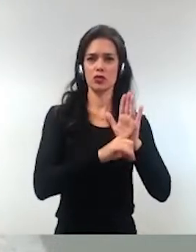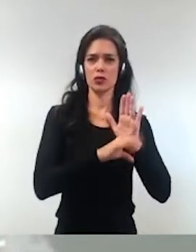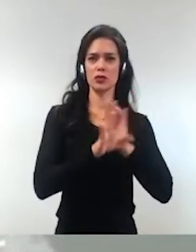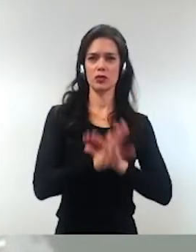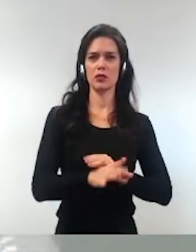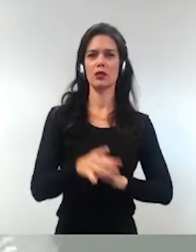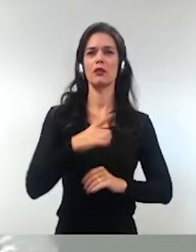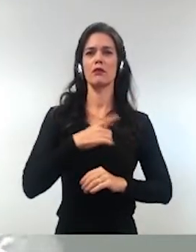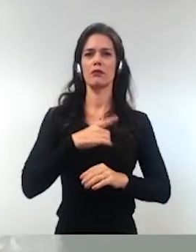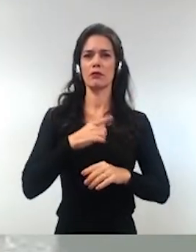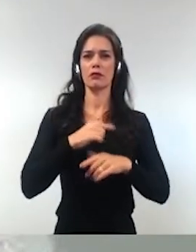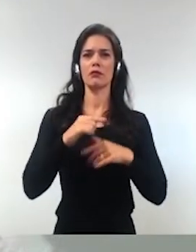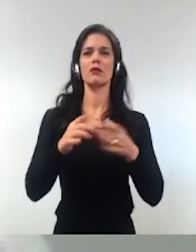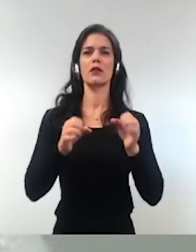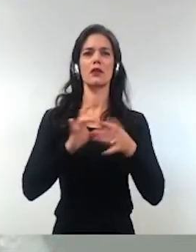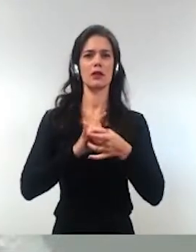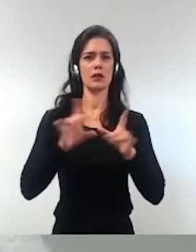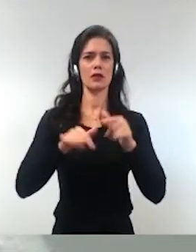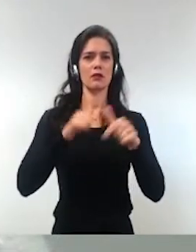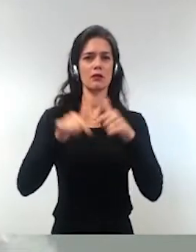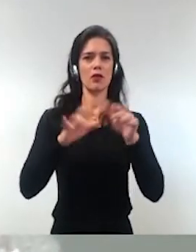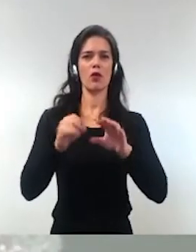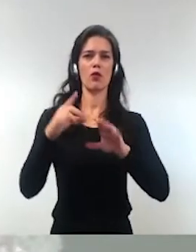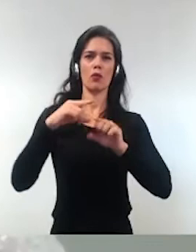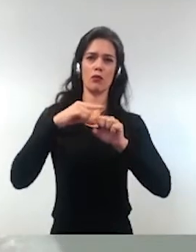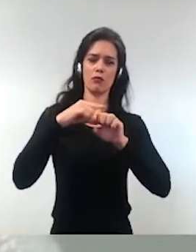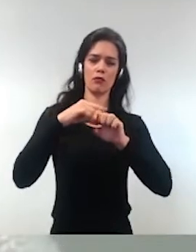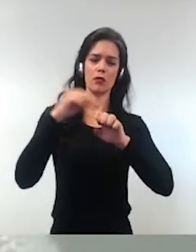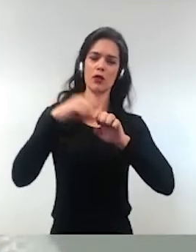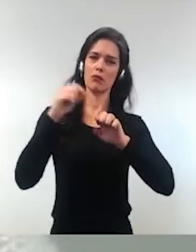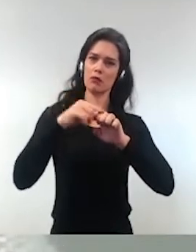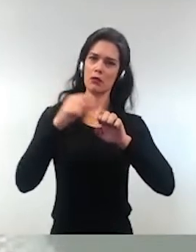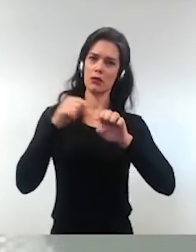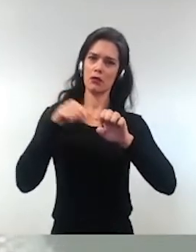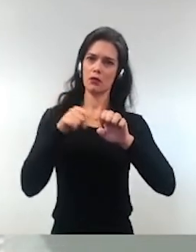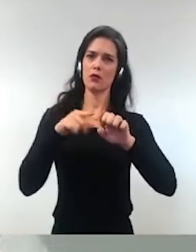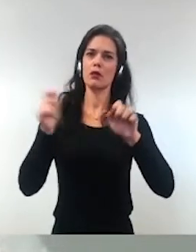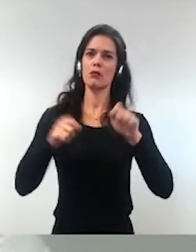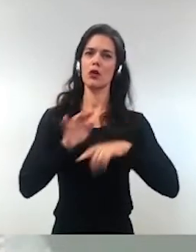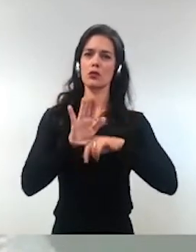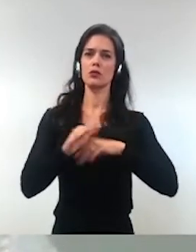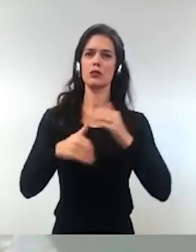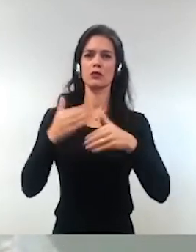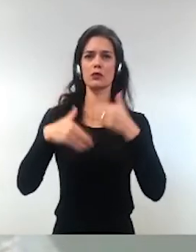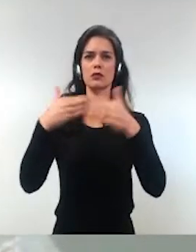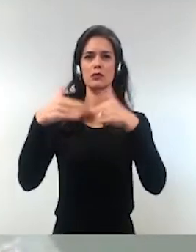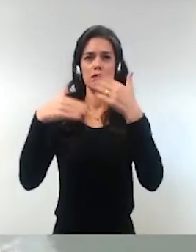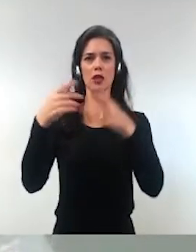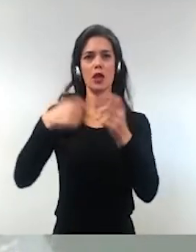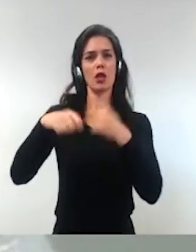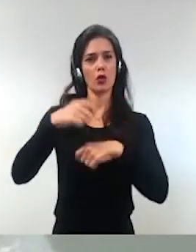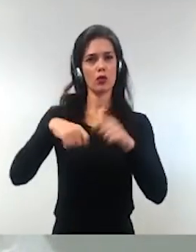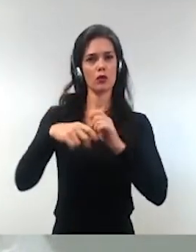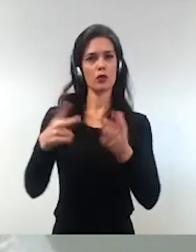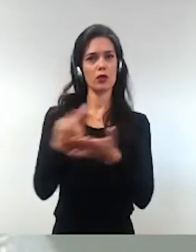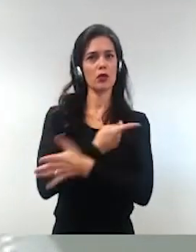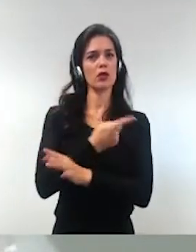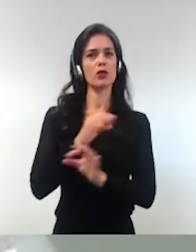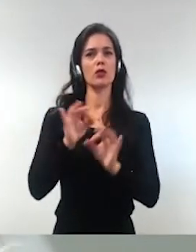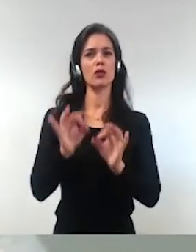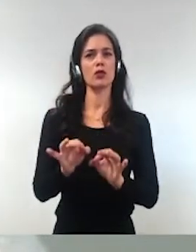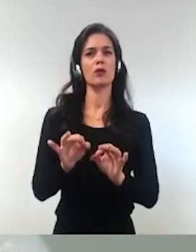a livre iniciativa ou o empreendedorismo que primem pelo desenvolvimento econômico que ocorra de